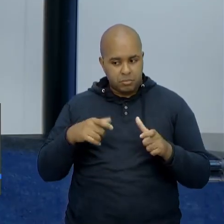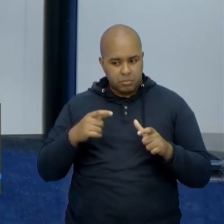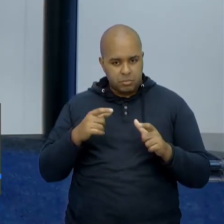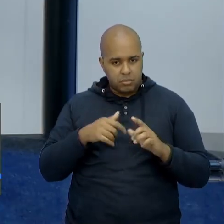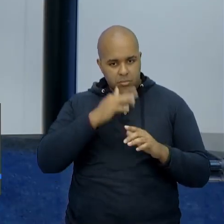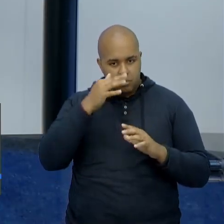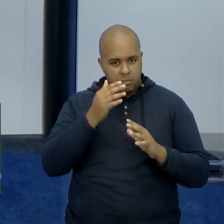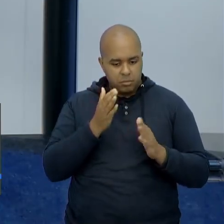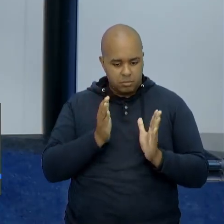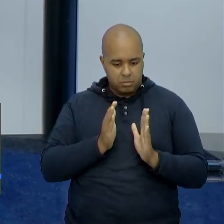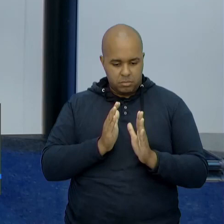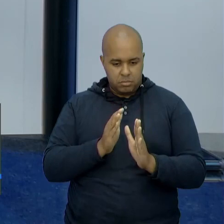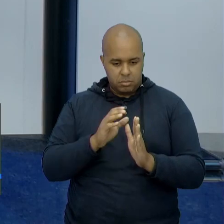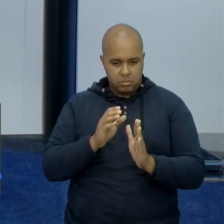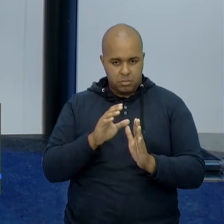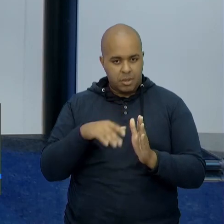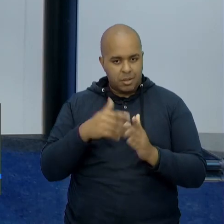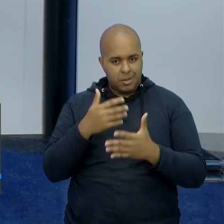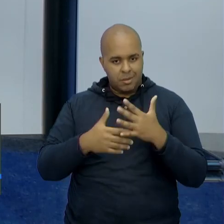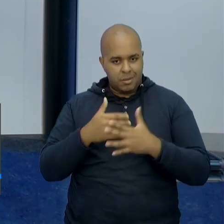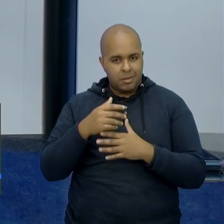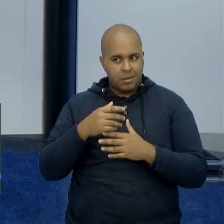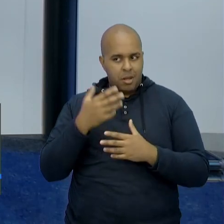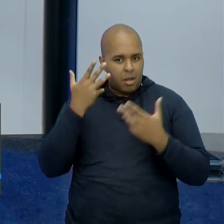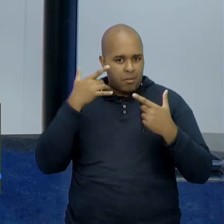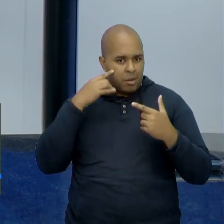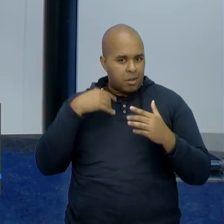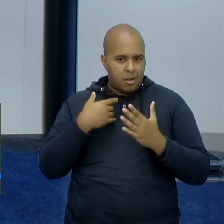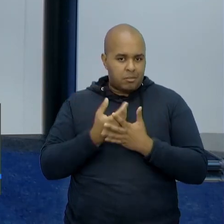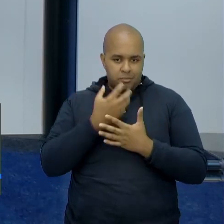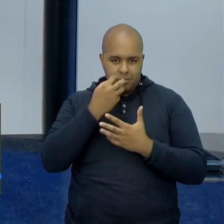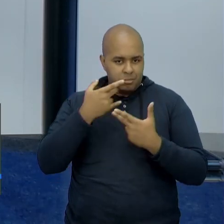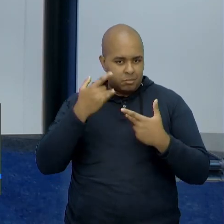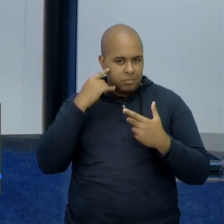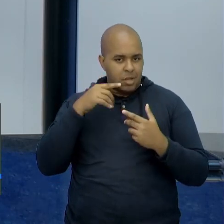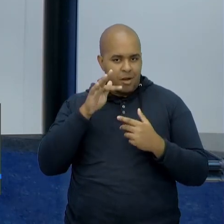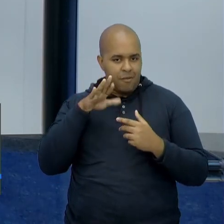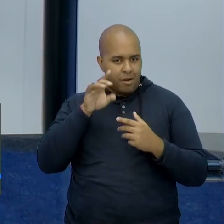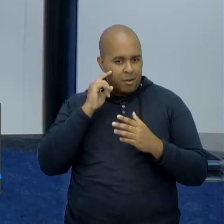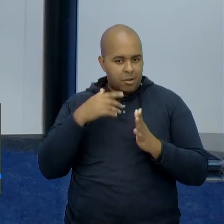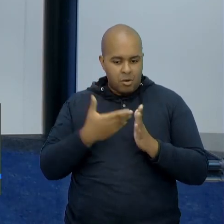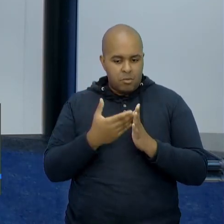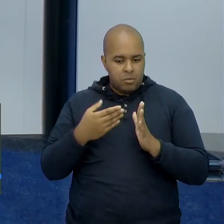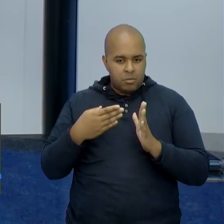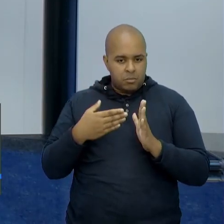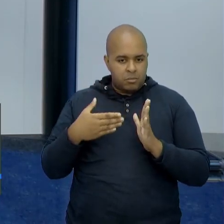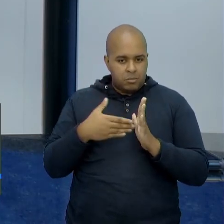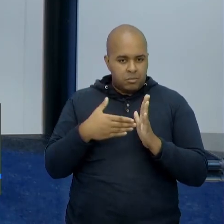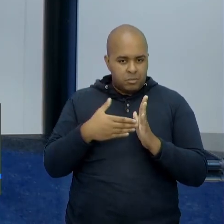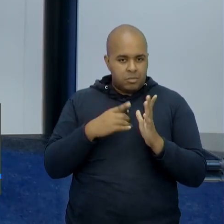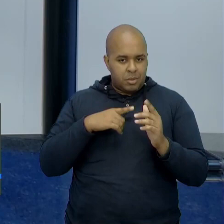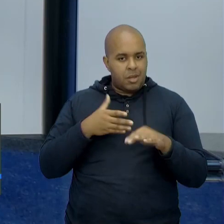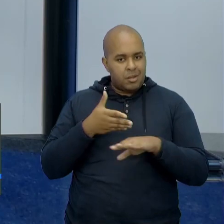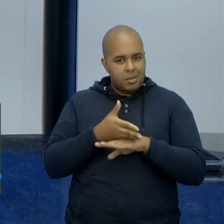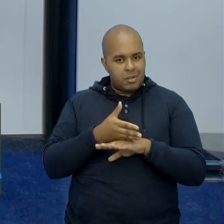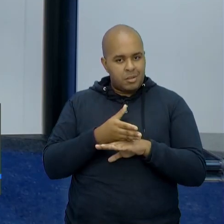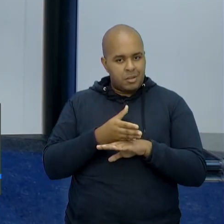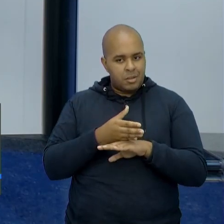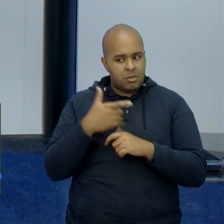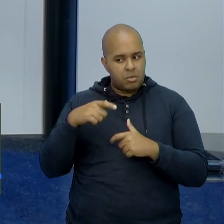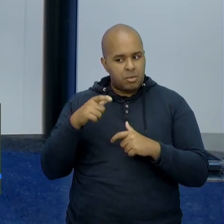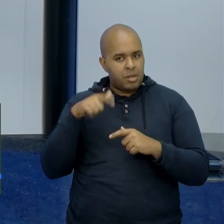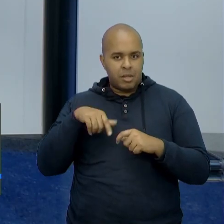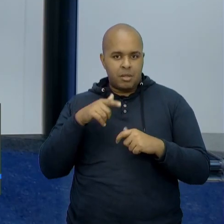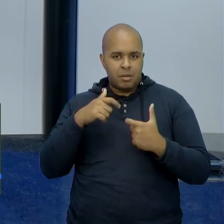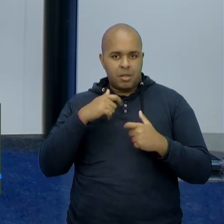de um corredor e ele impede os animais, por exemplo, a fauna, de ter acesso a um lago onde eles